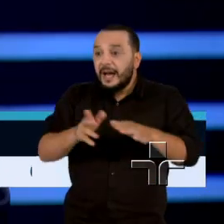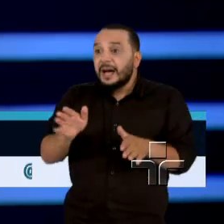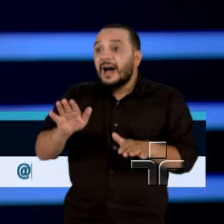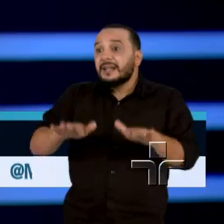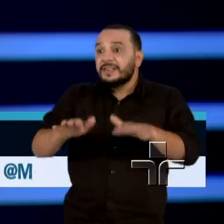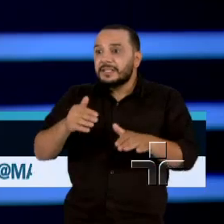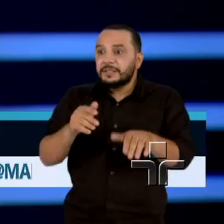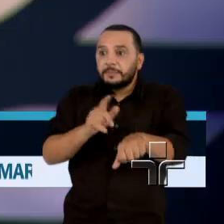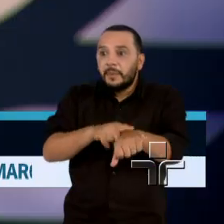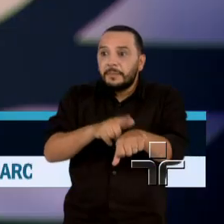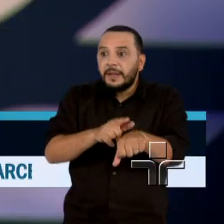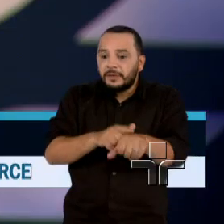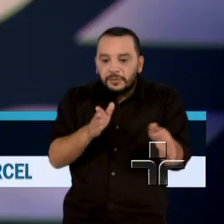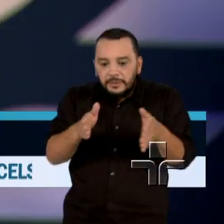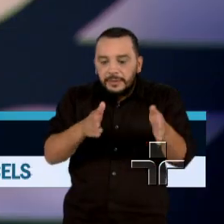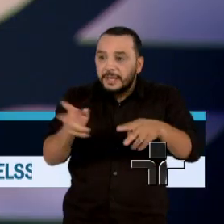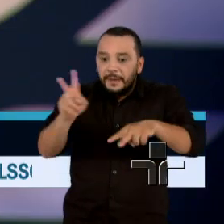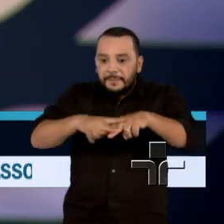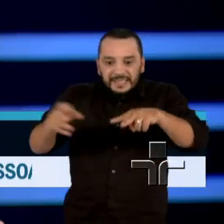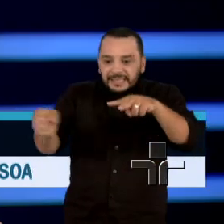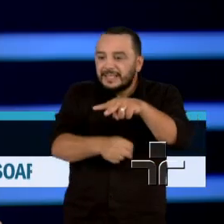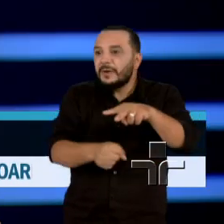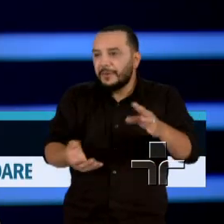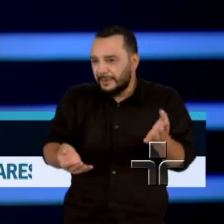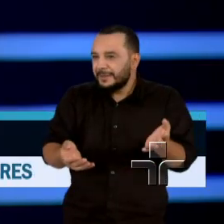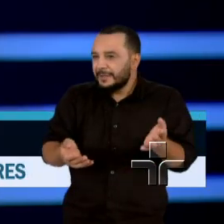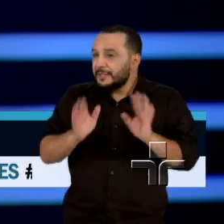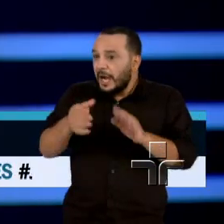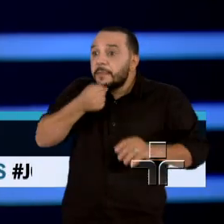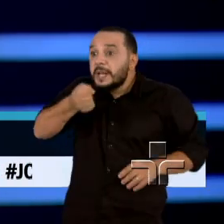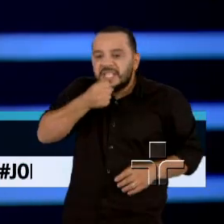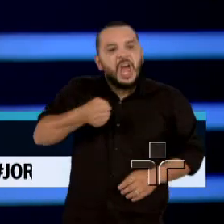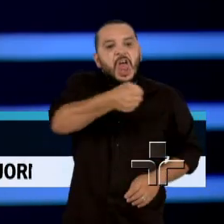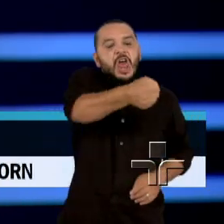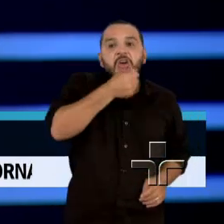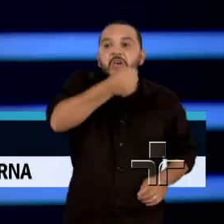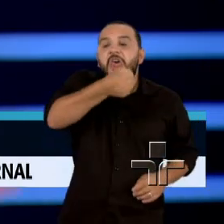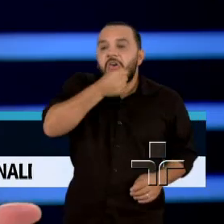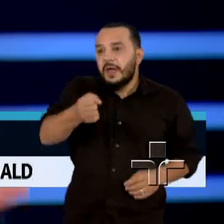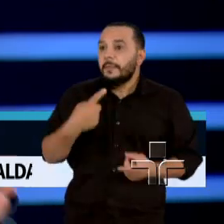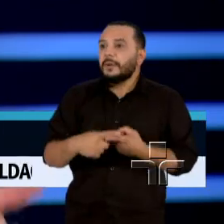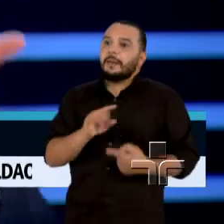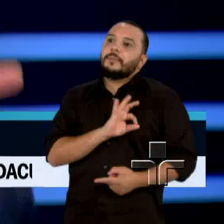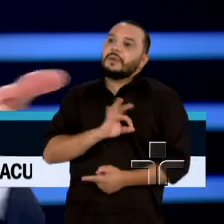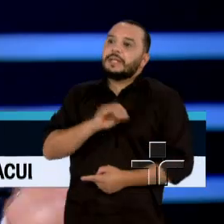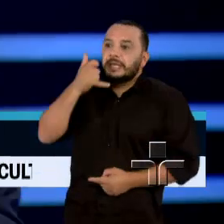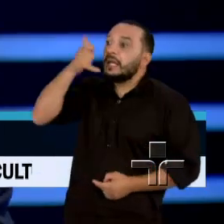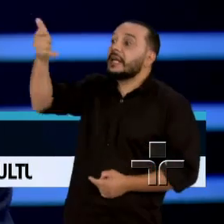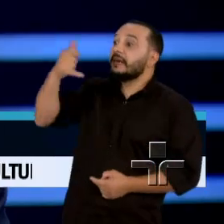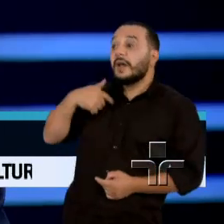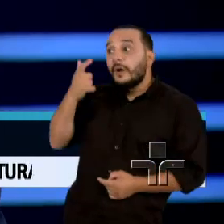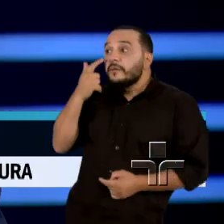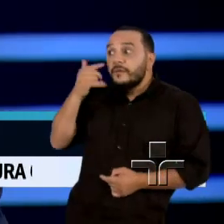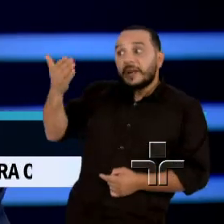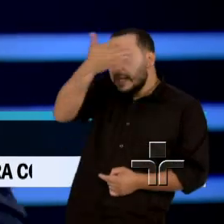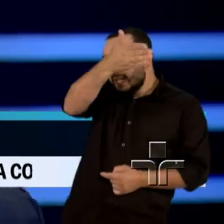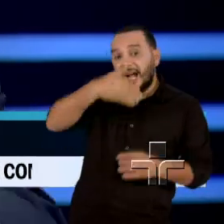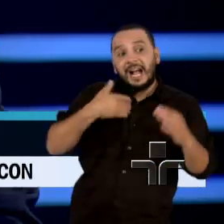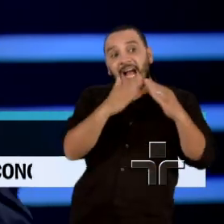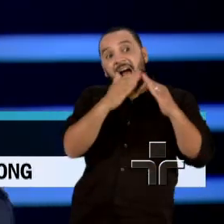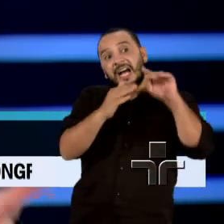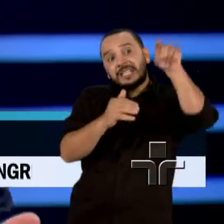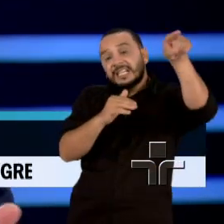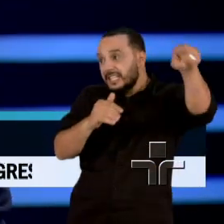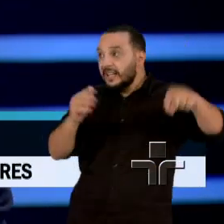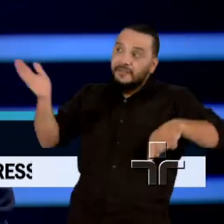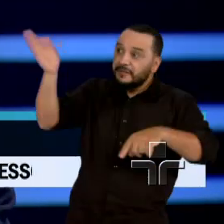já é acompanhada da imprensa. Como é que sabe quando vai ser preso? É que a polícia liga para a imprensa e fala, acompanha que nós estamos indo para a casa do